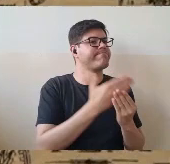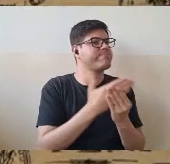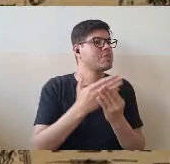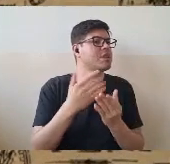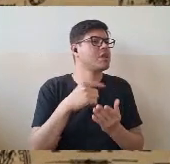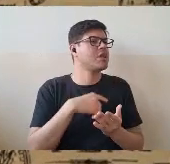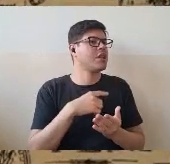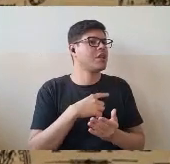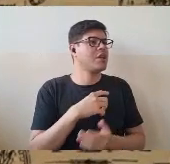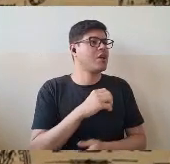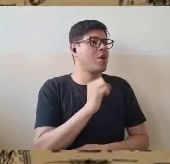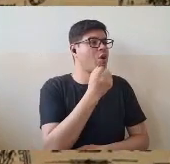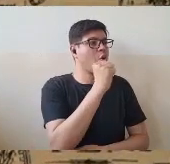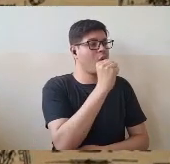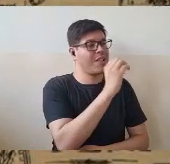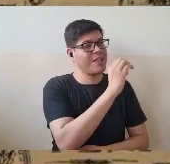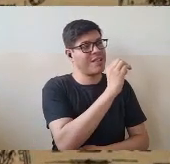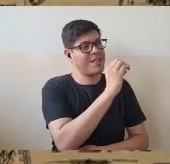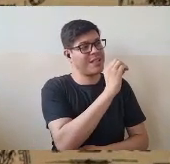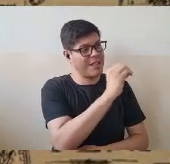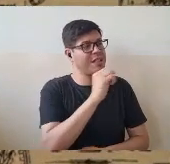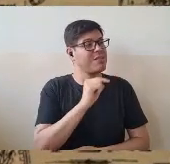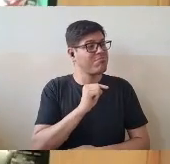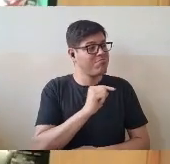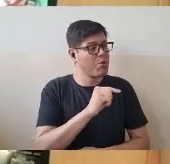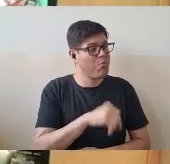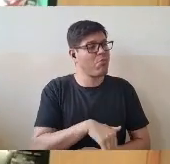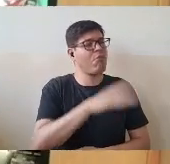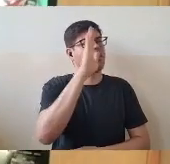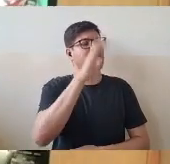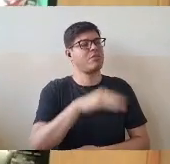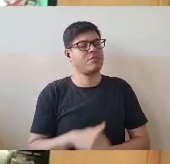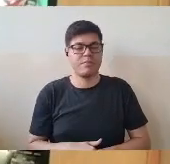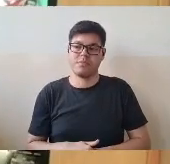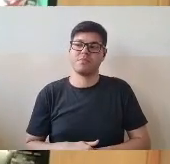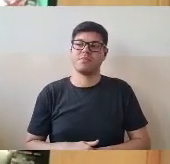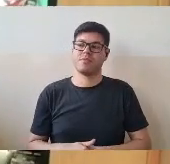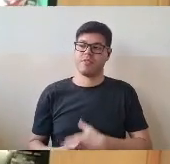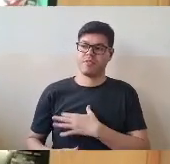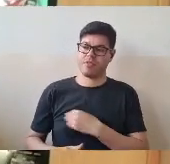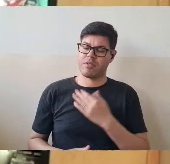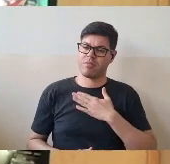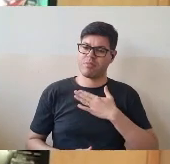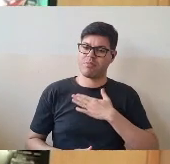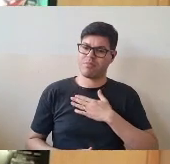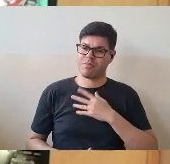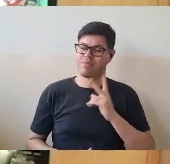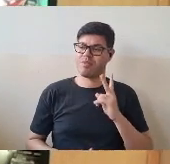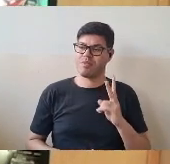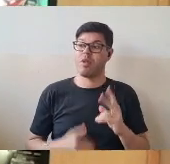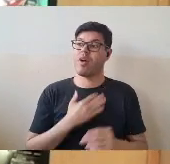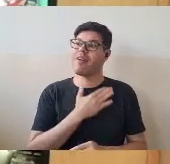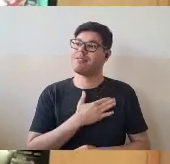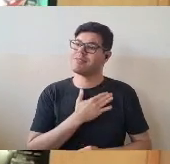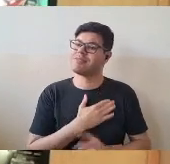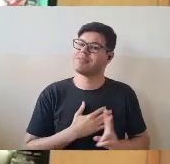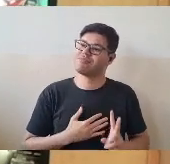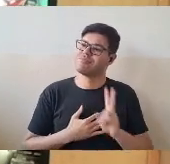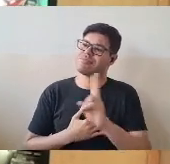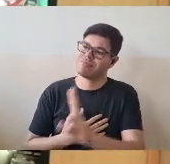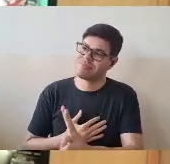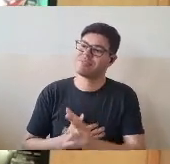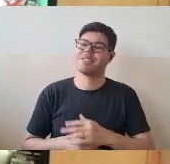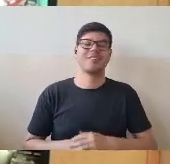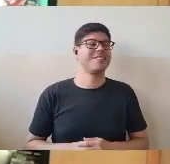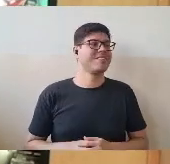mil prontuários. Entendeu? Meus filhos foram lá. E eles gostavam de ganhar uma balinha. É isso mesmo, continuamos